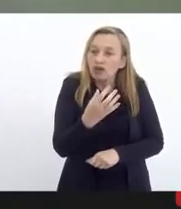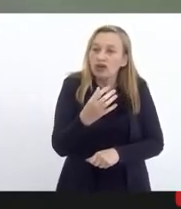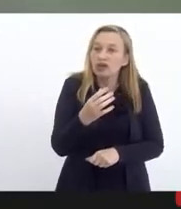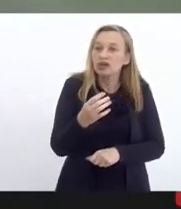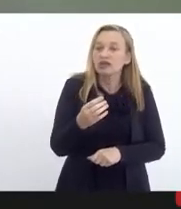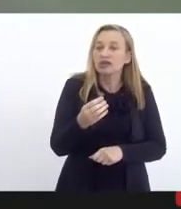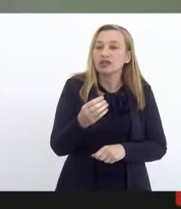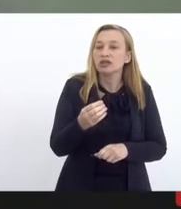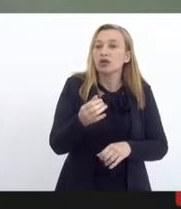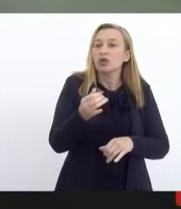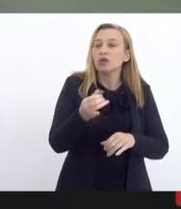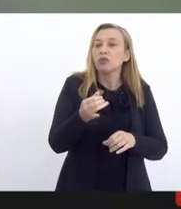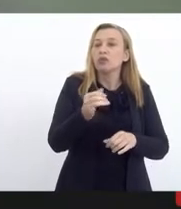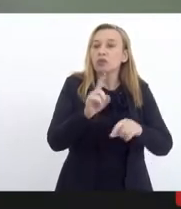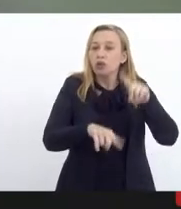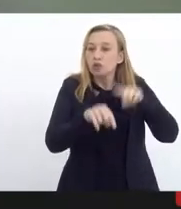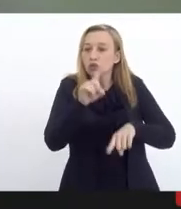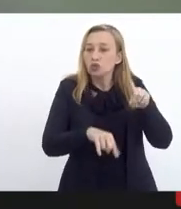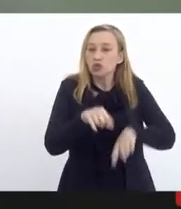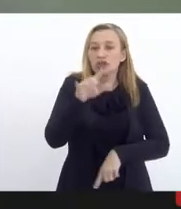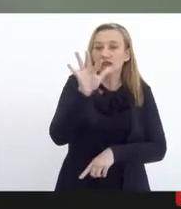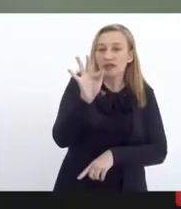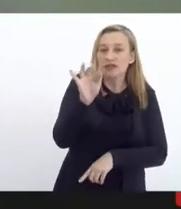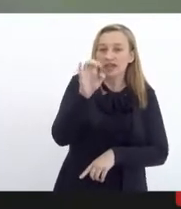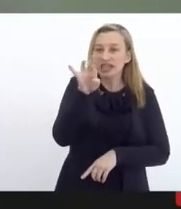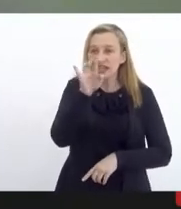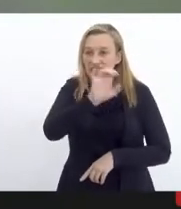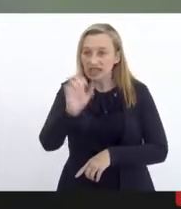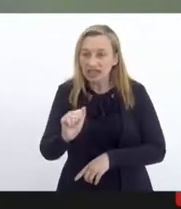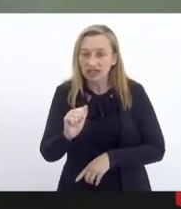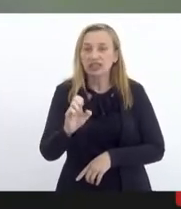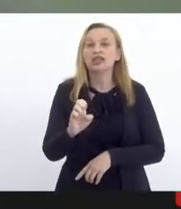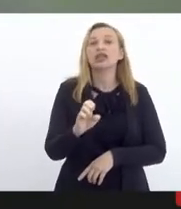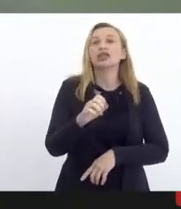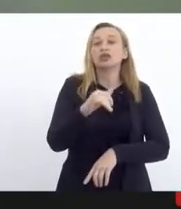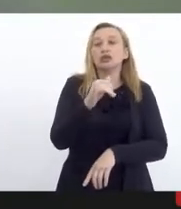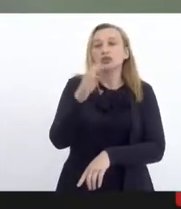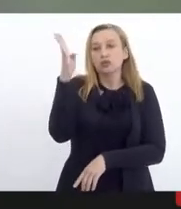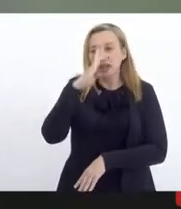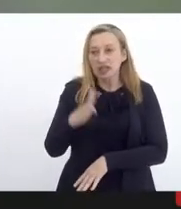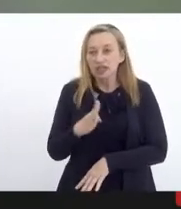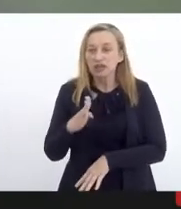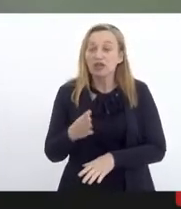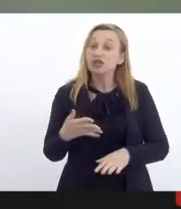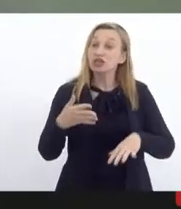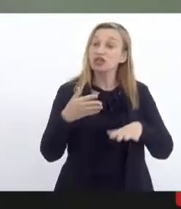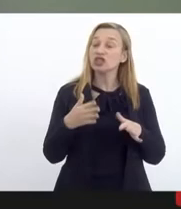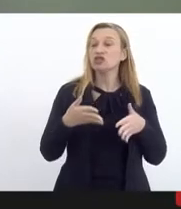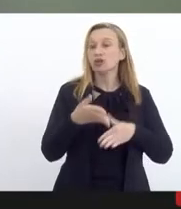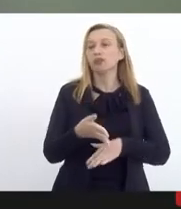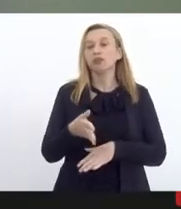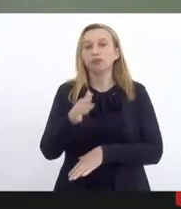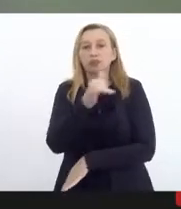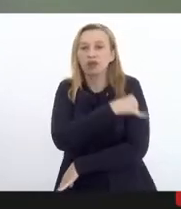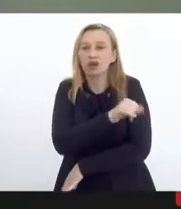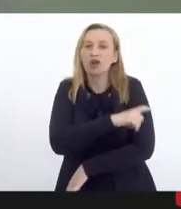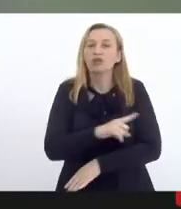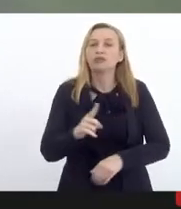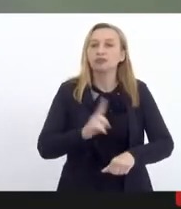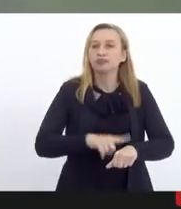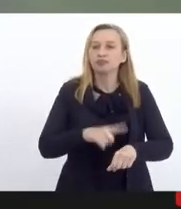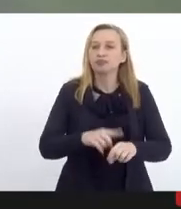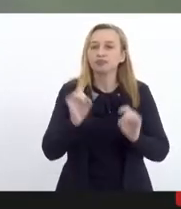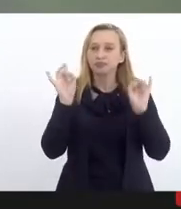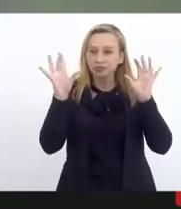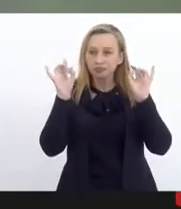fertilizantes no Brasil. E é aí que entra o Rio de Janeiro, né? Então, esse é um momento crucial, porque nós estamos também com uma